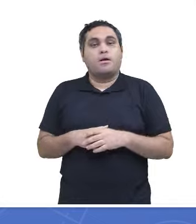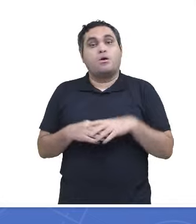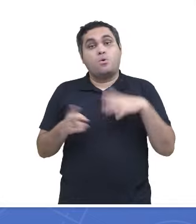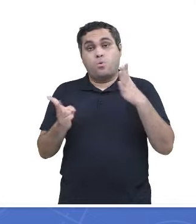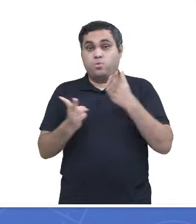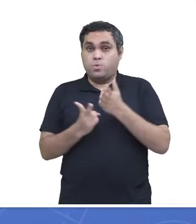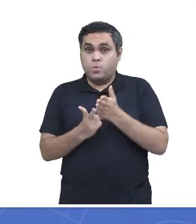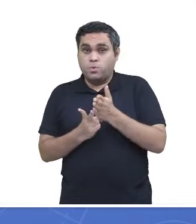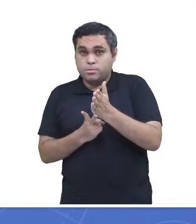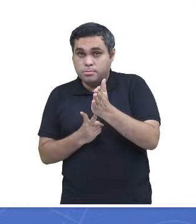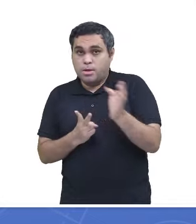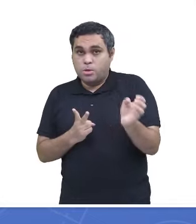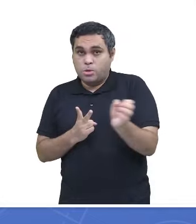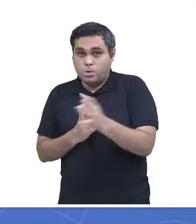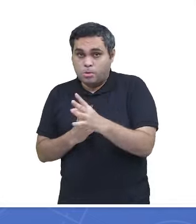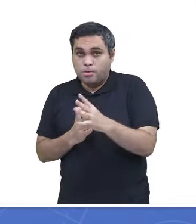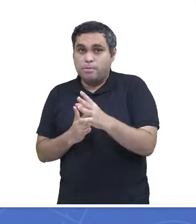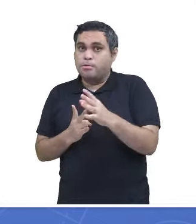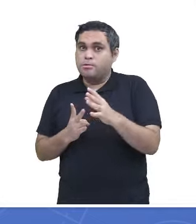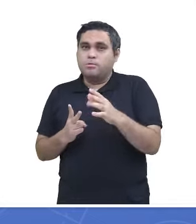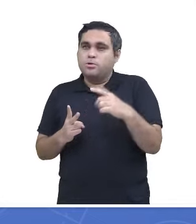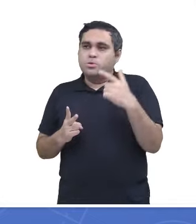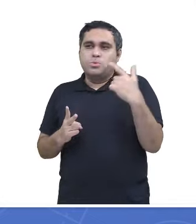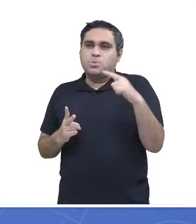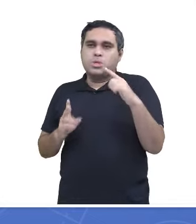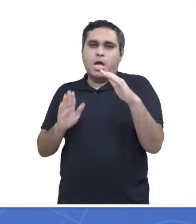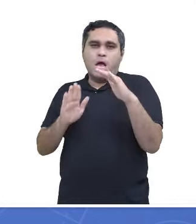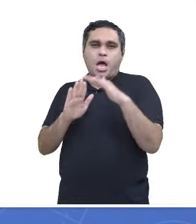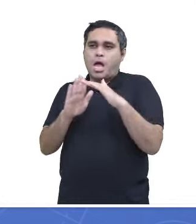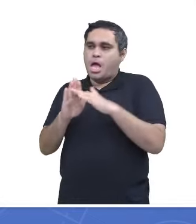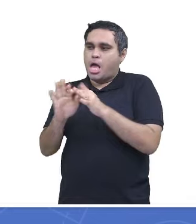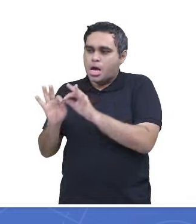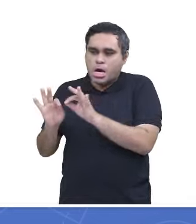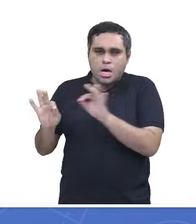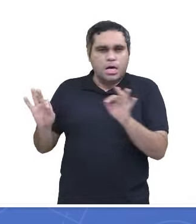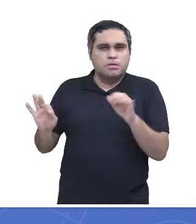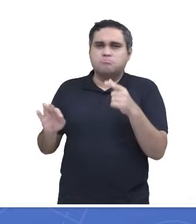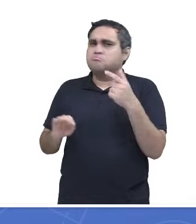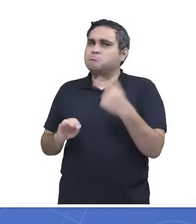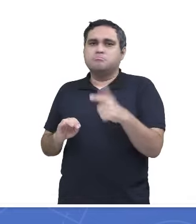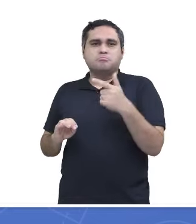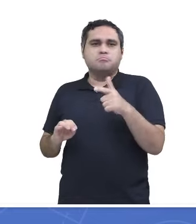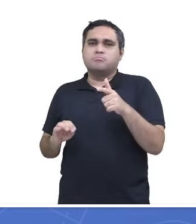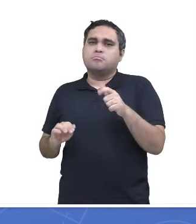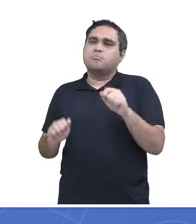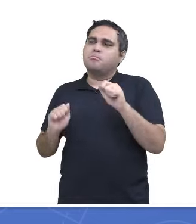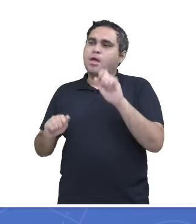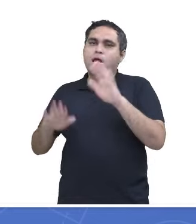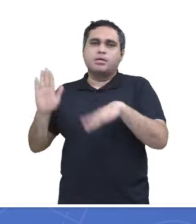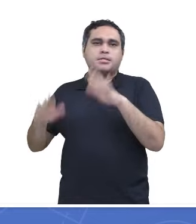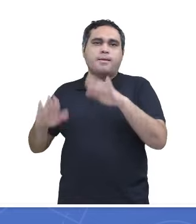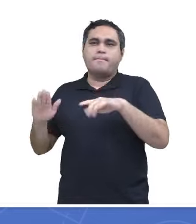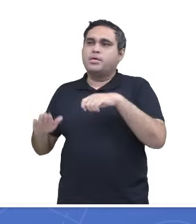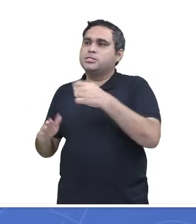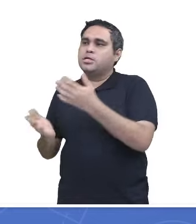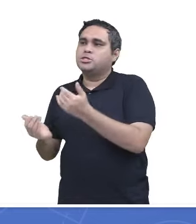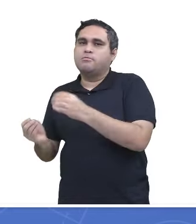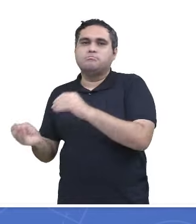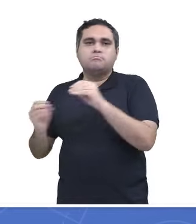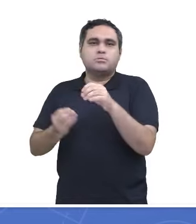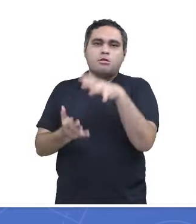mais contemporânea não tem essas fases todas, né? Ela é diferente. Então, o